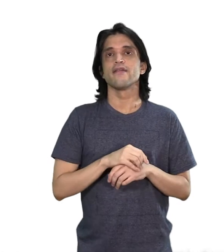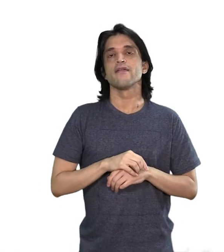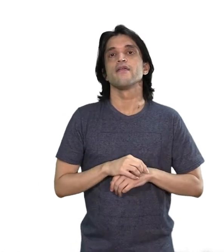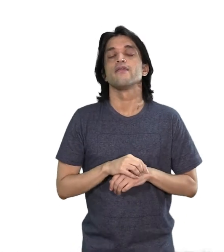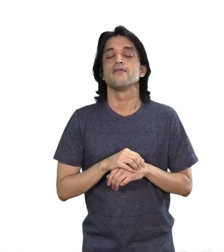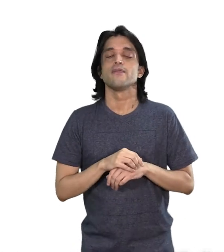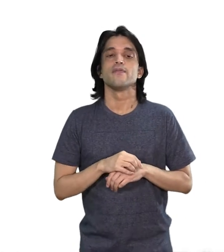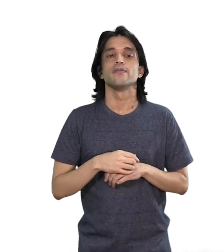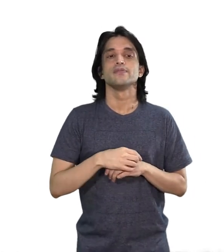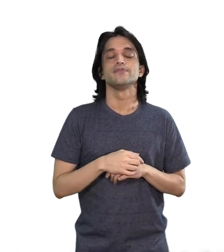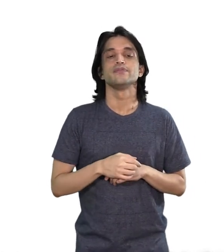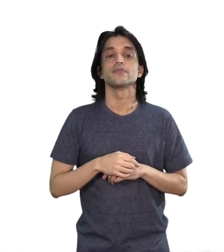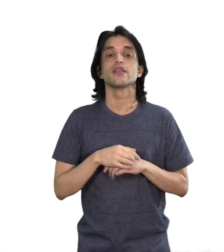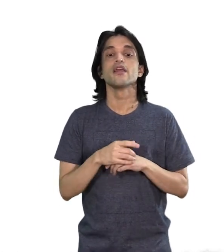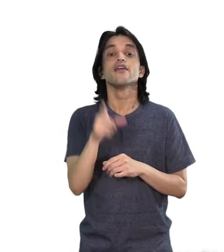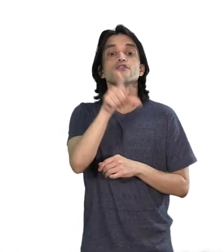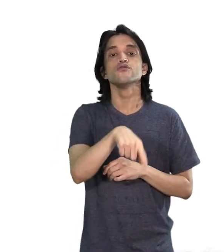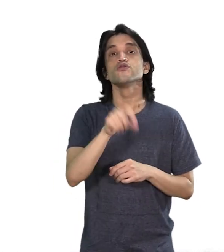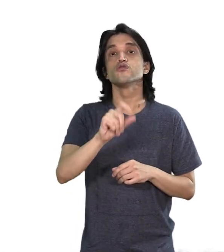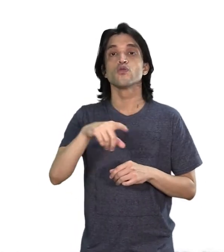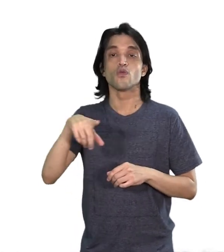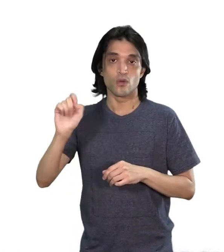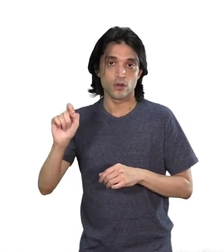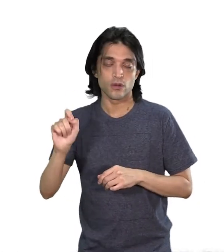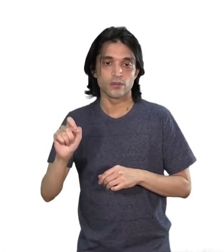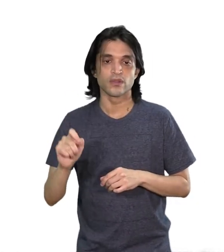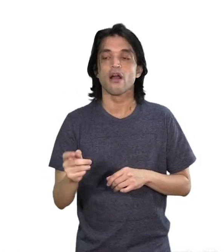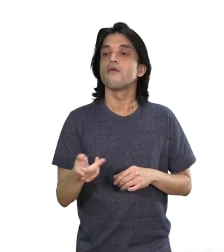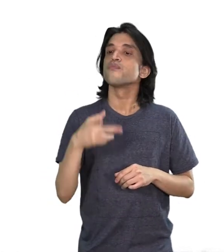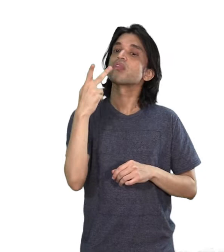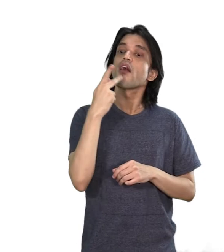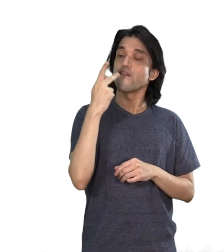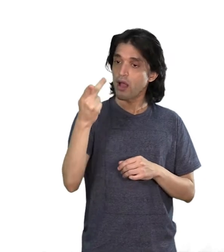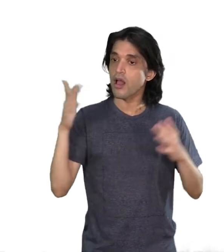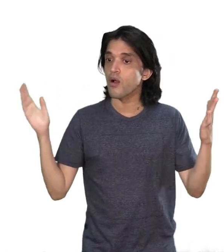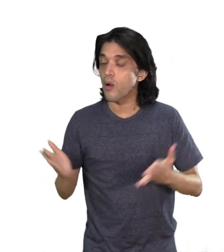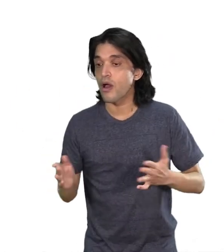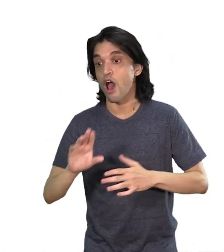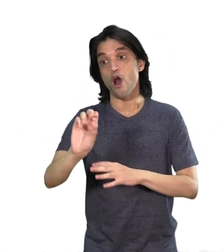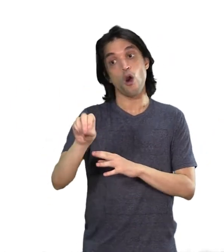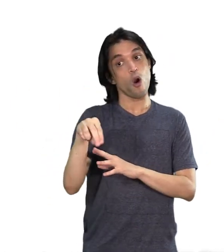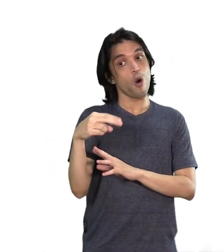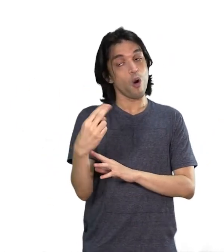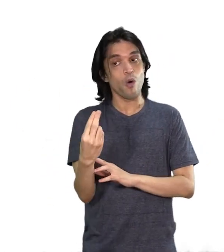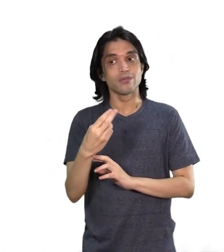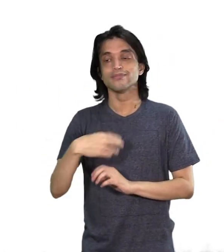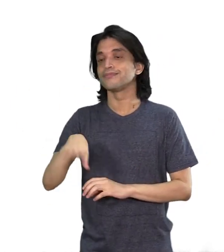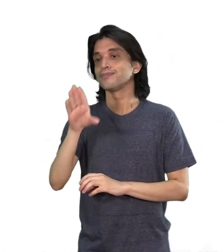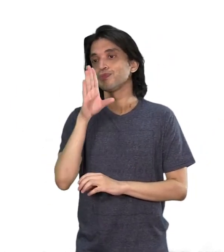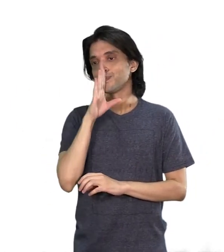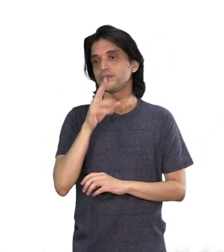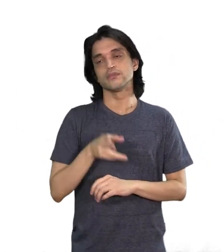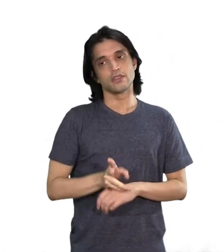Alternativas exprimem escolha. Fale agora ou cale-se para sempre. Ora age com